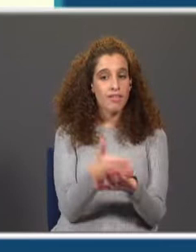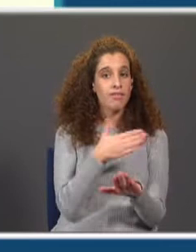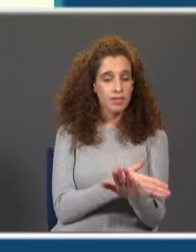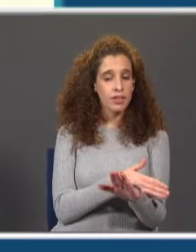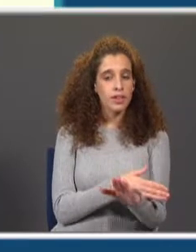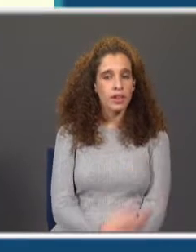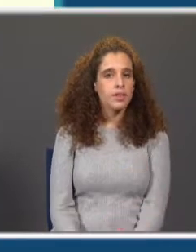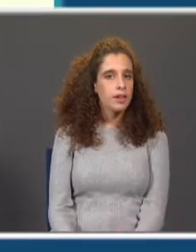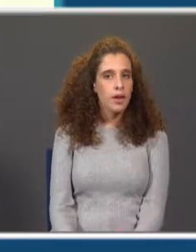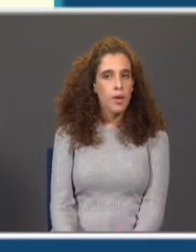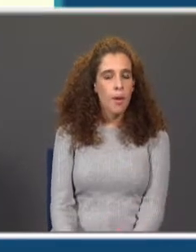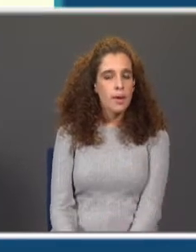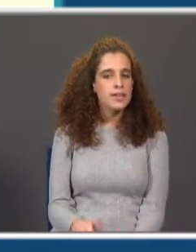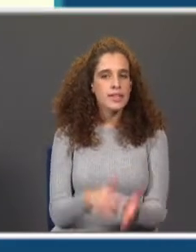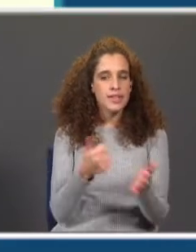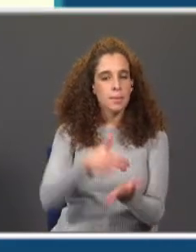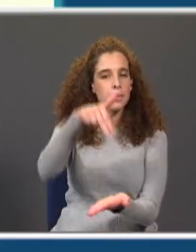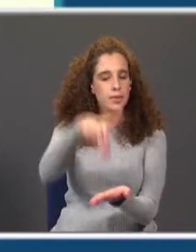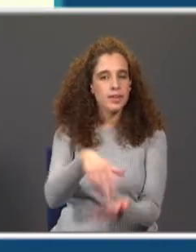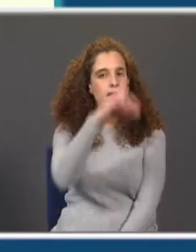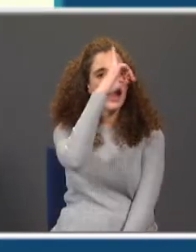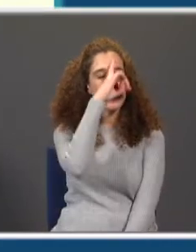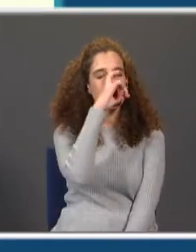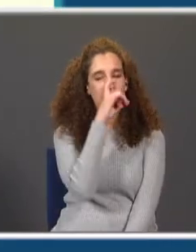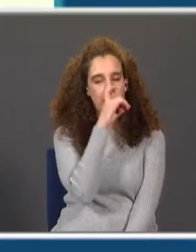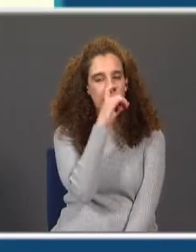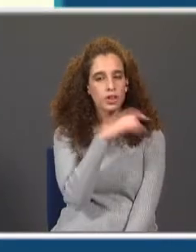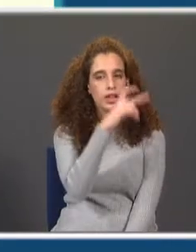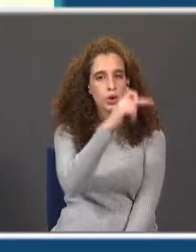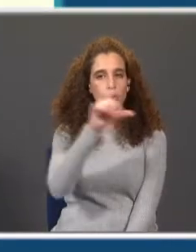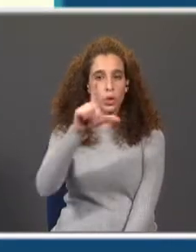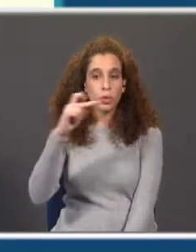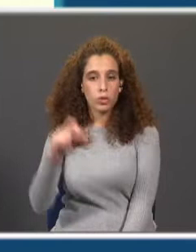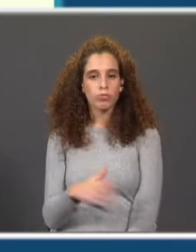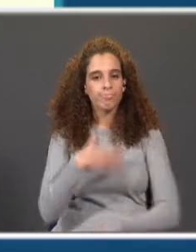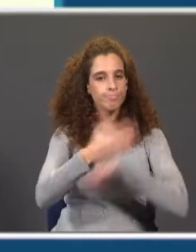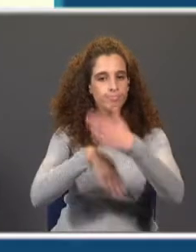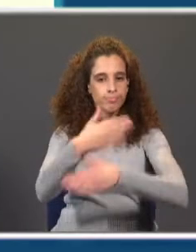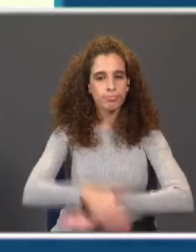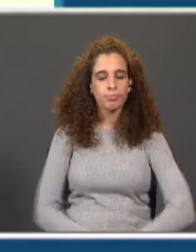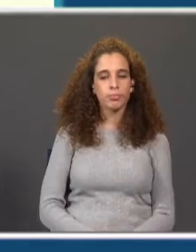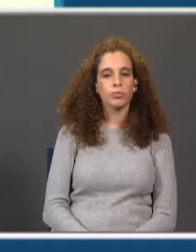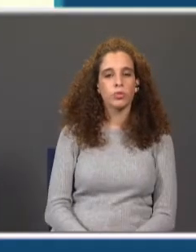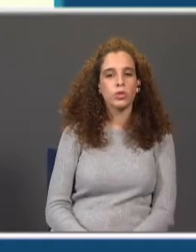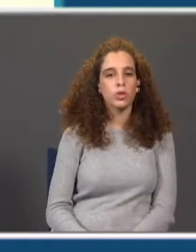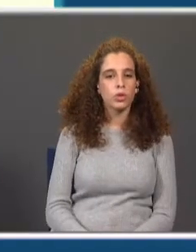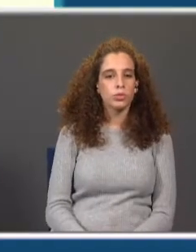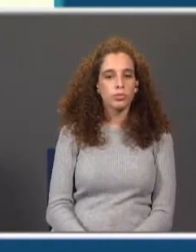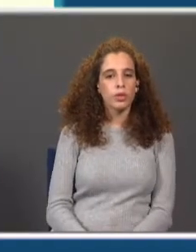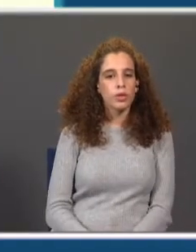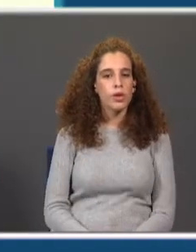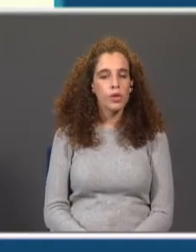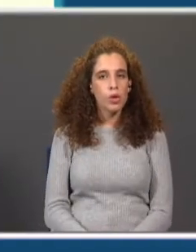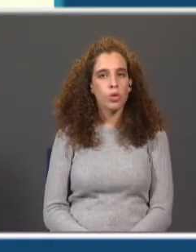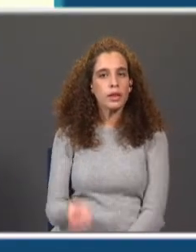são tão típicas e estão sempre tão presentes nas recordações de António Lobo Antunes. Avançamos. O dono da